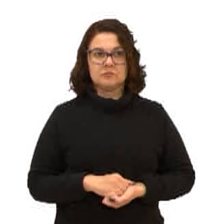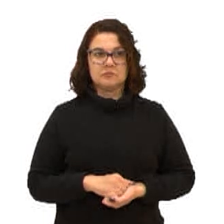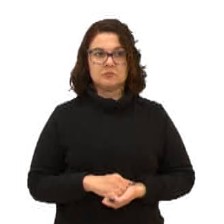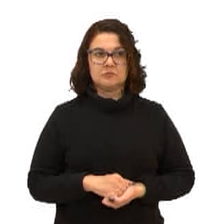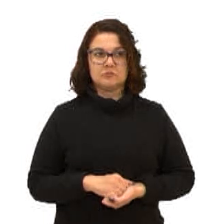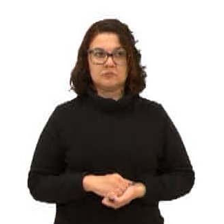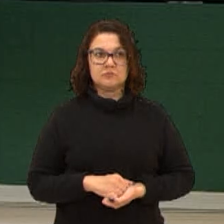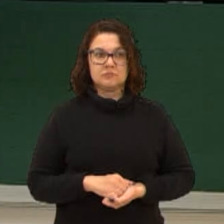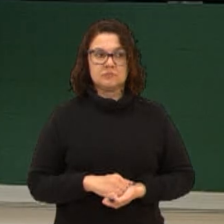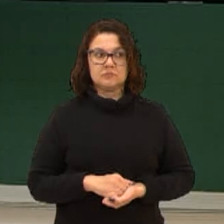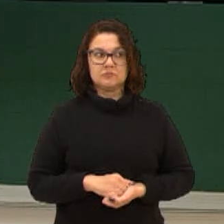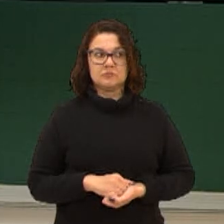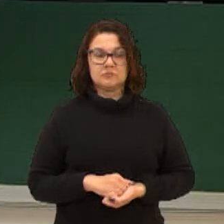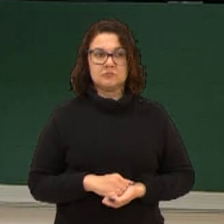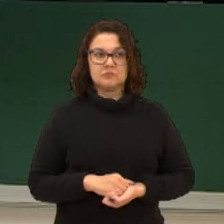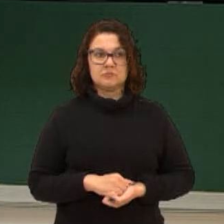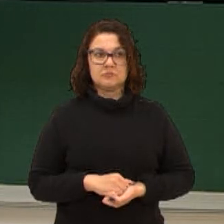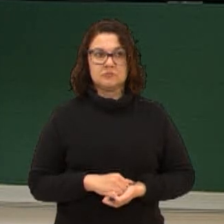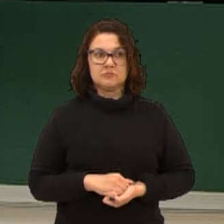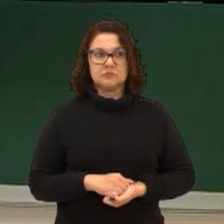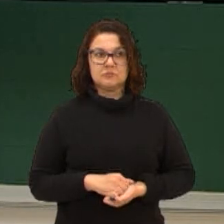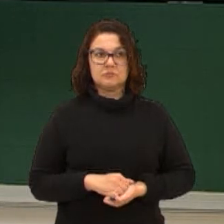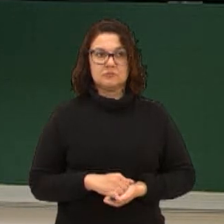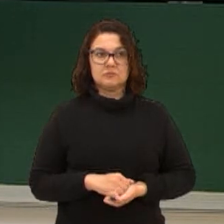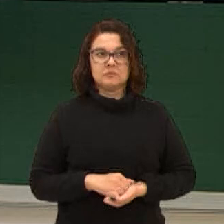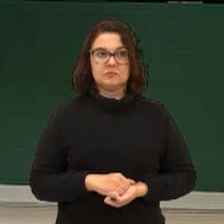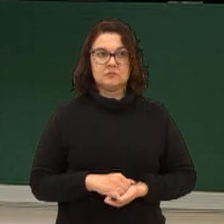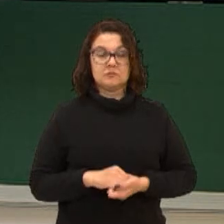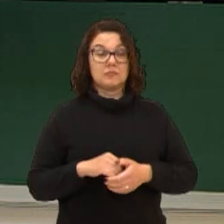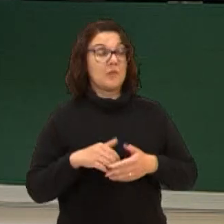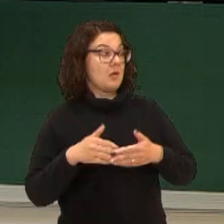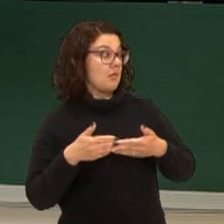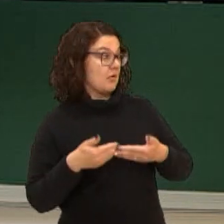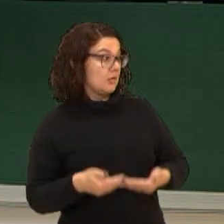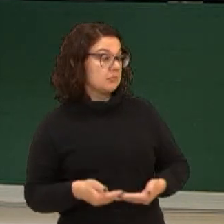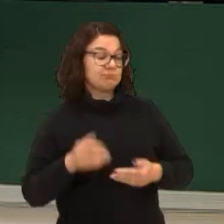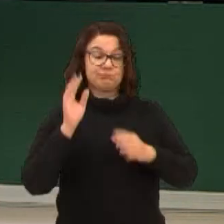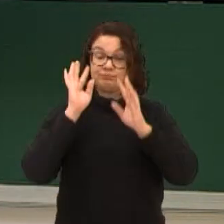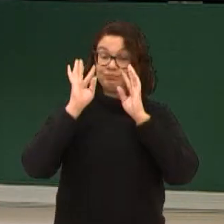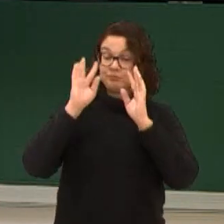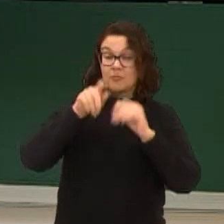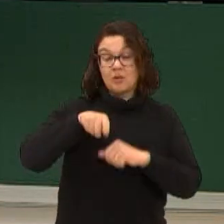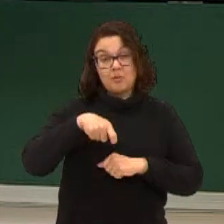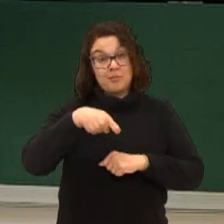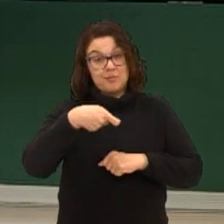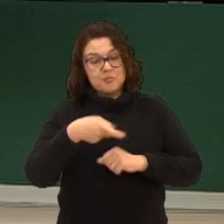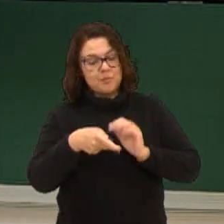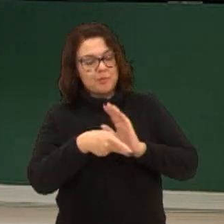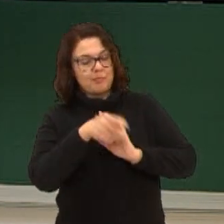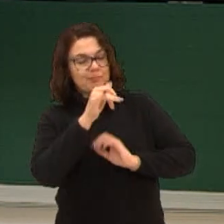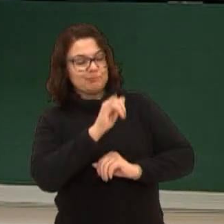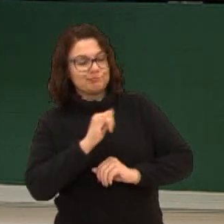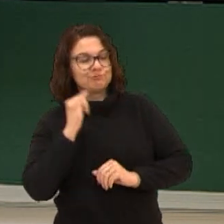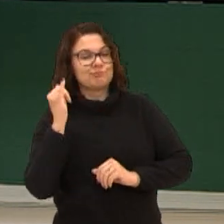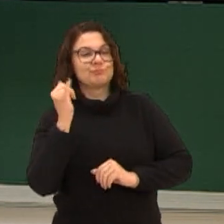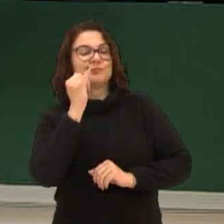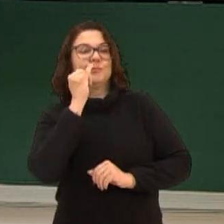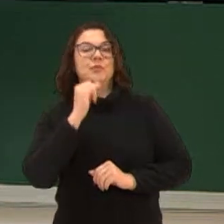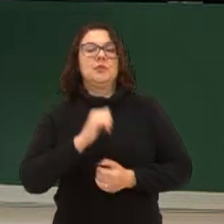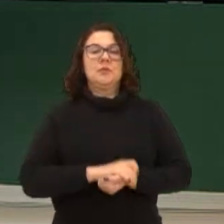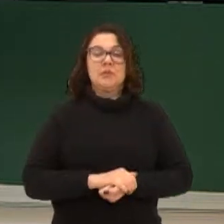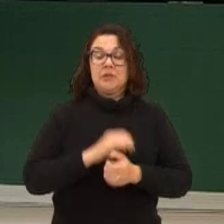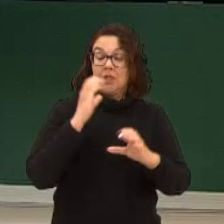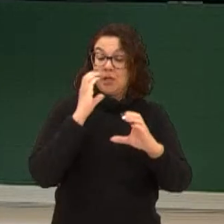ou digitalizado. Então, continuamos aí pensando um pouco a respeito da importância, né,